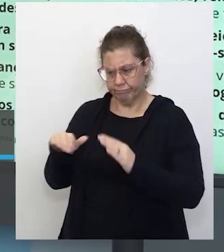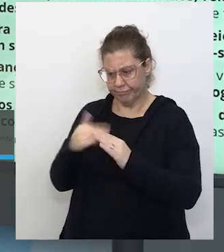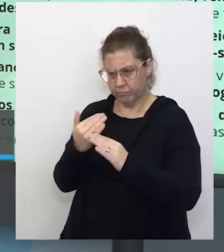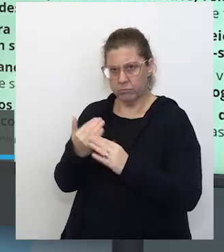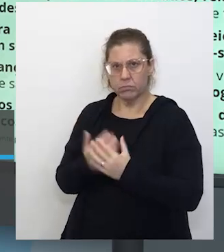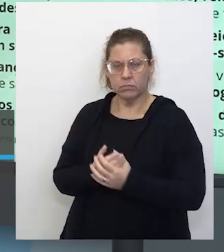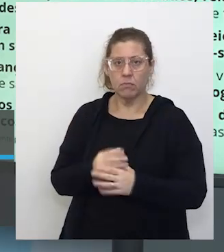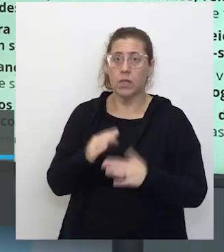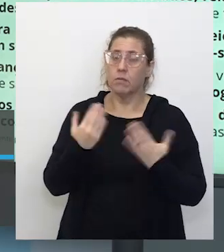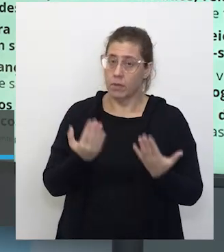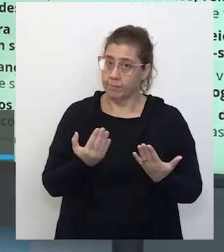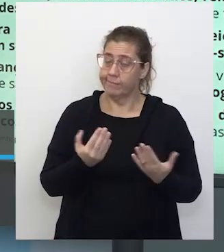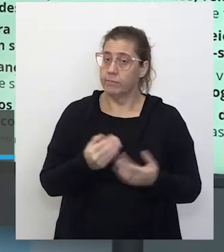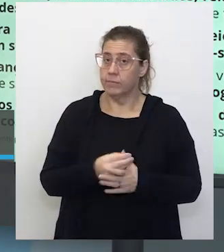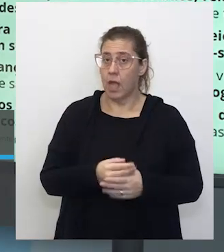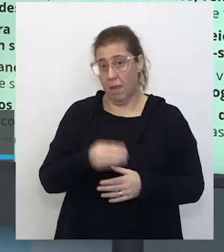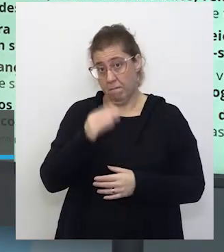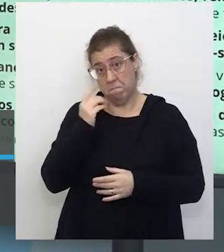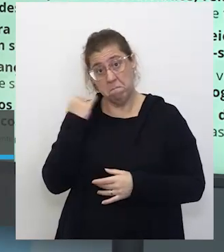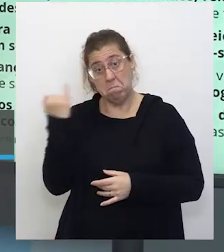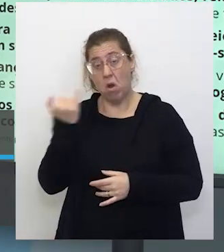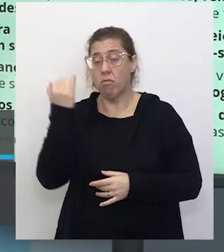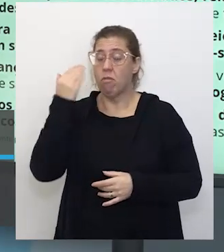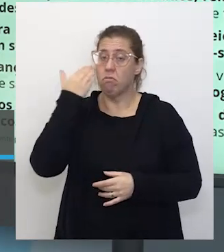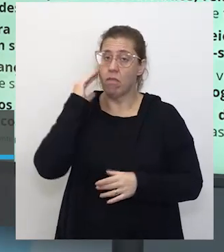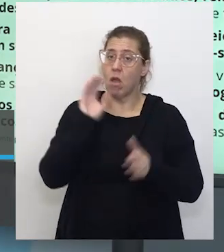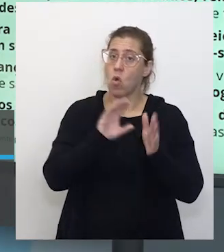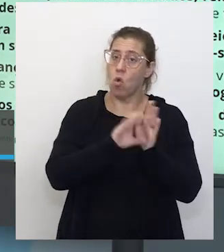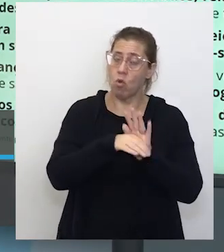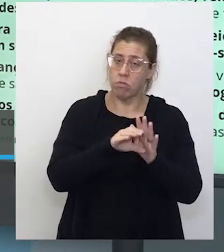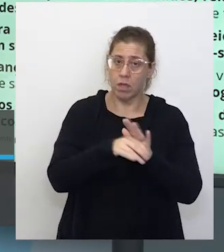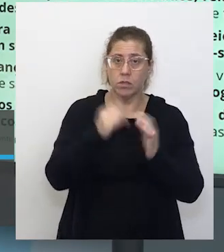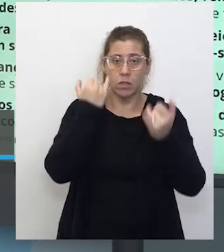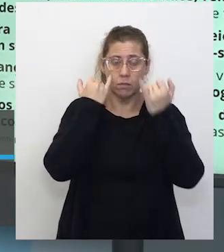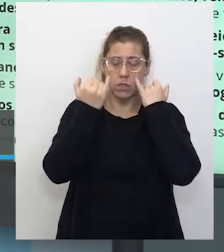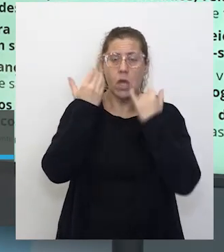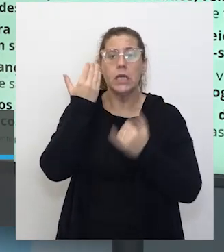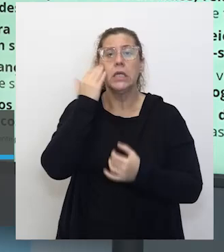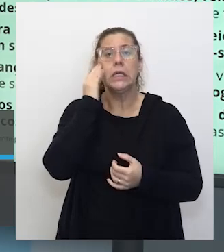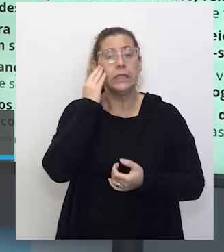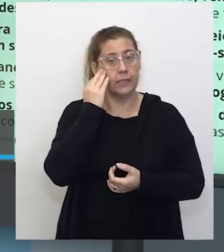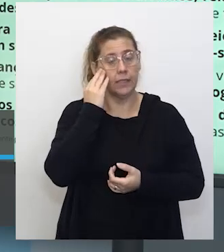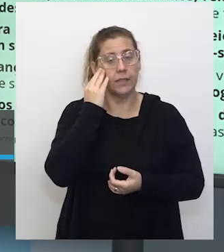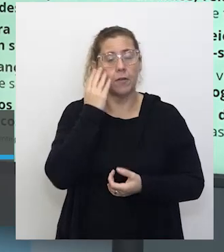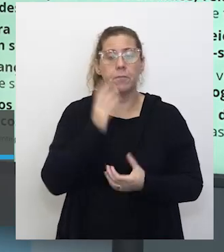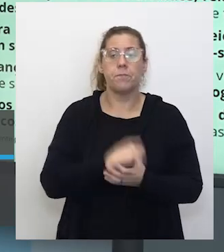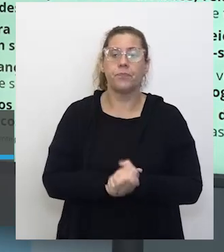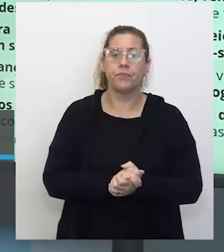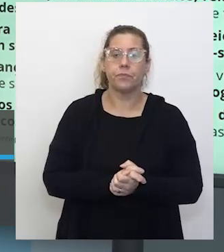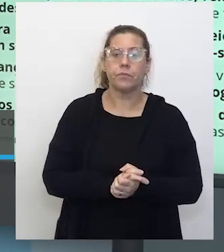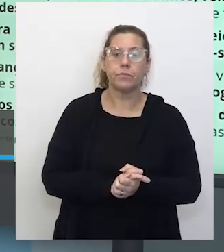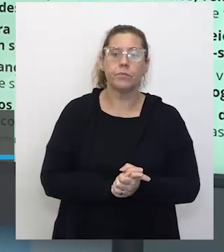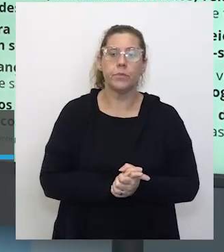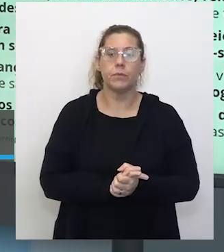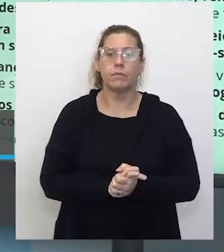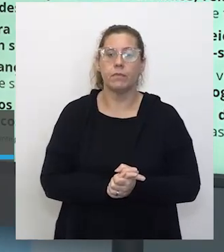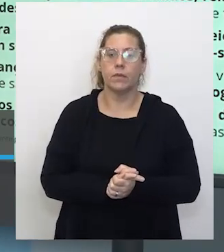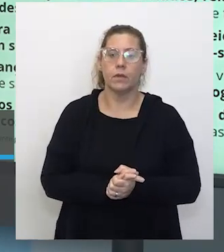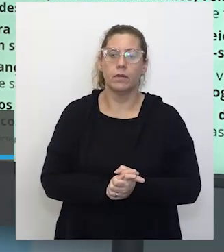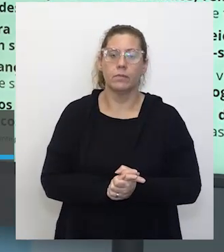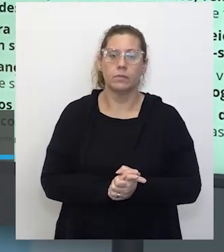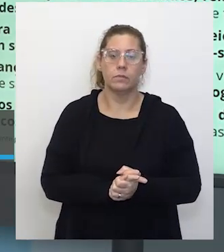recebemos. Por isso é fundamental entender o contexto da mensagem, compreender que essa mensagem ela é criada